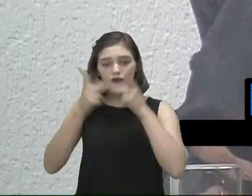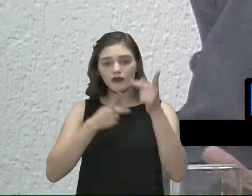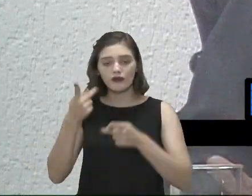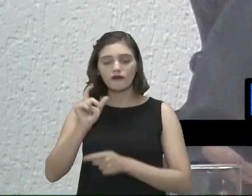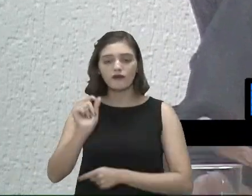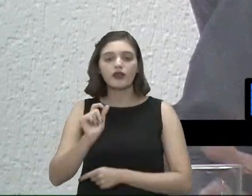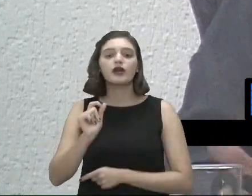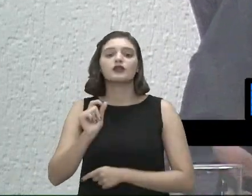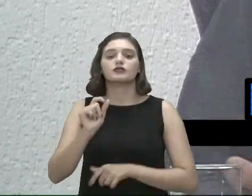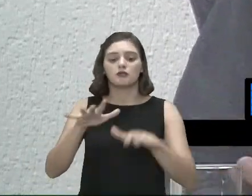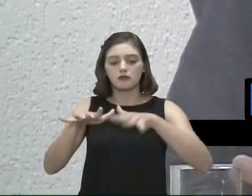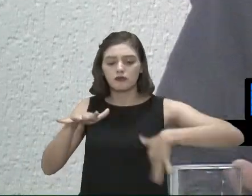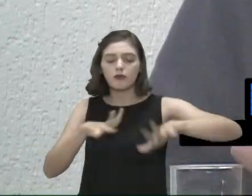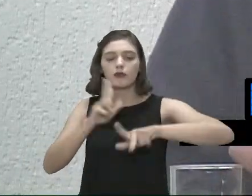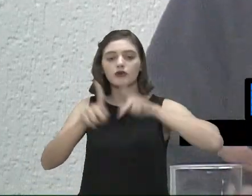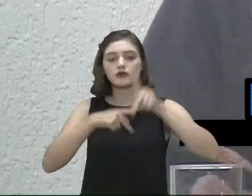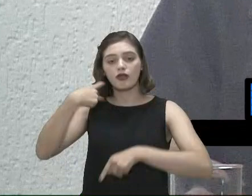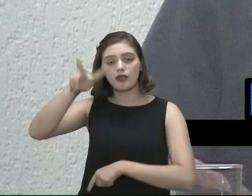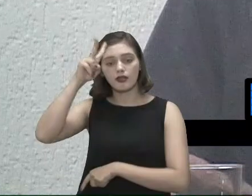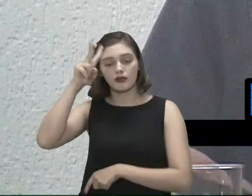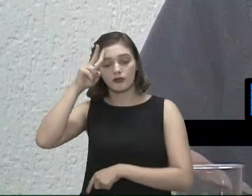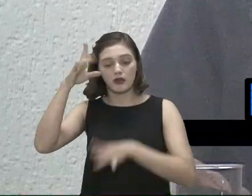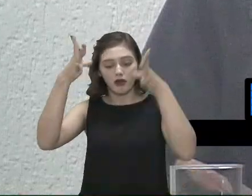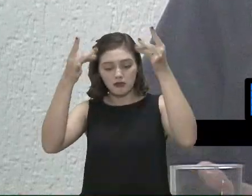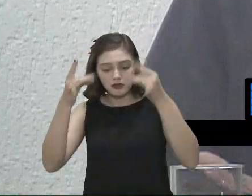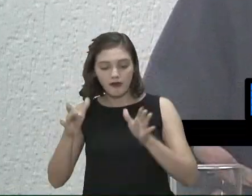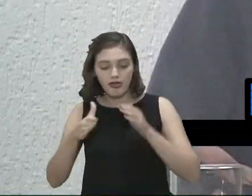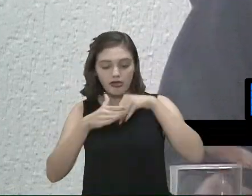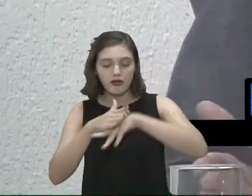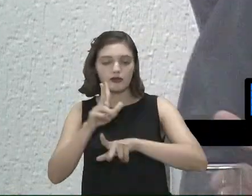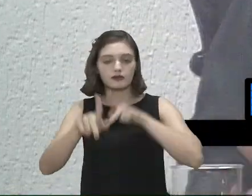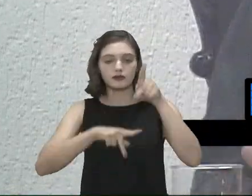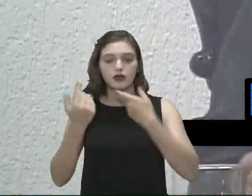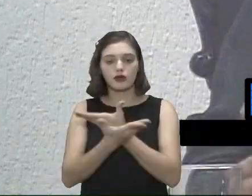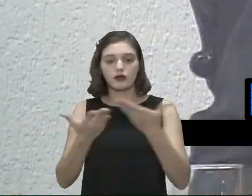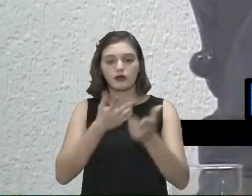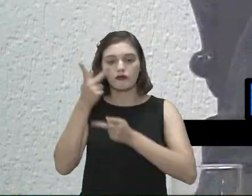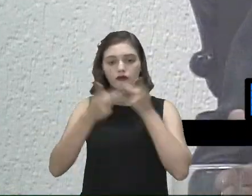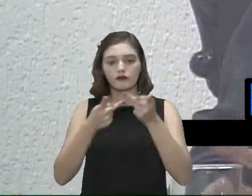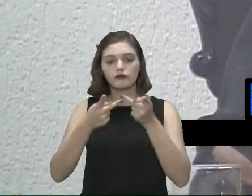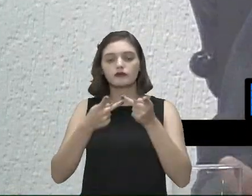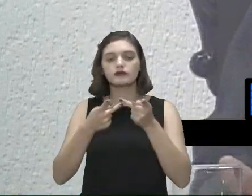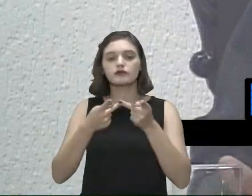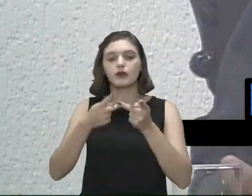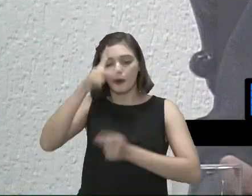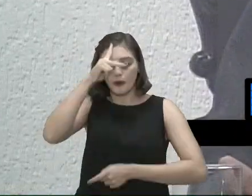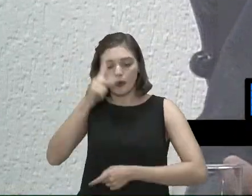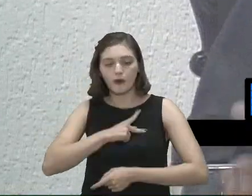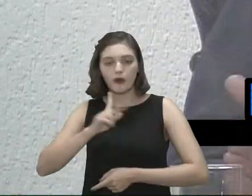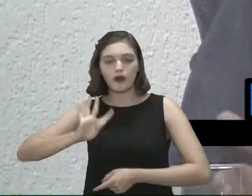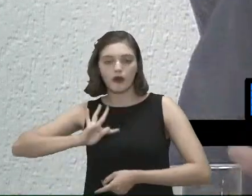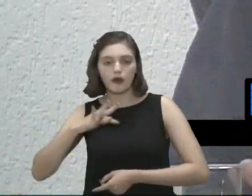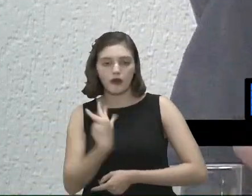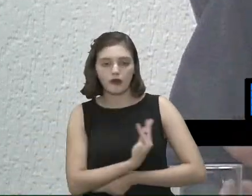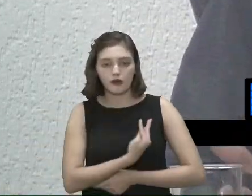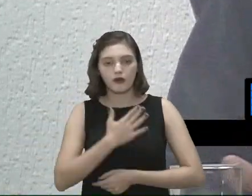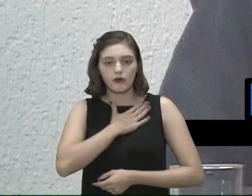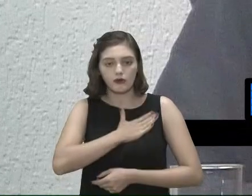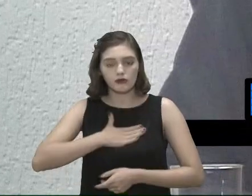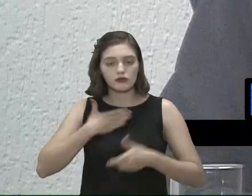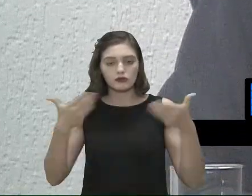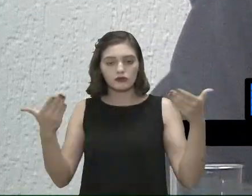território e população e lembrar que existem especificidades dentro dessa população e que hoje a gente está aqui para falar especificamente sobre pessoas trans. Então, gostaria